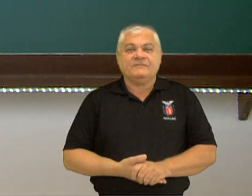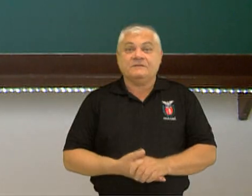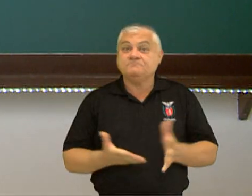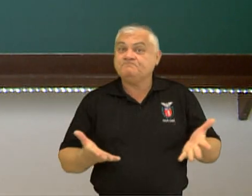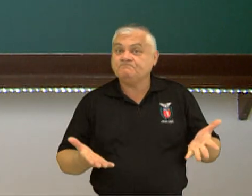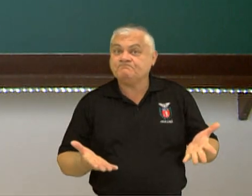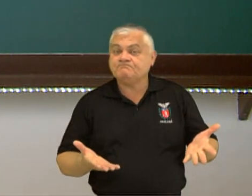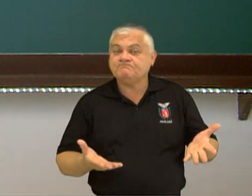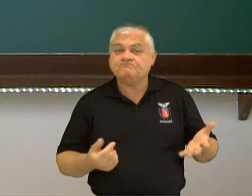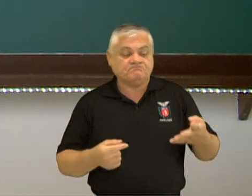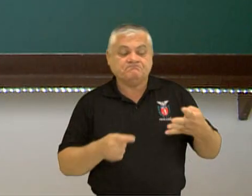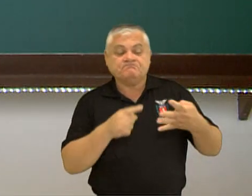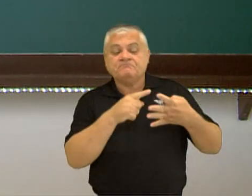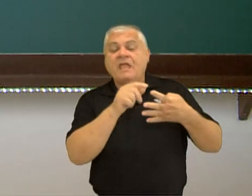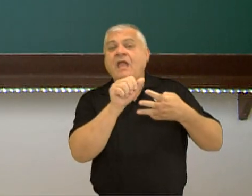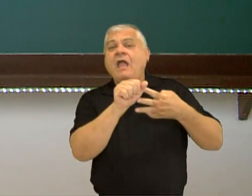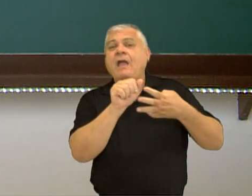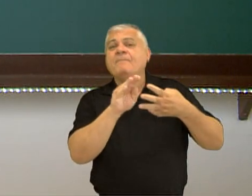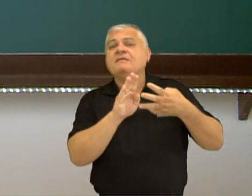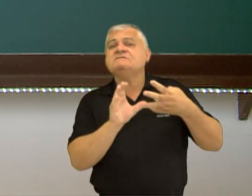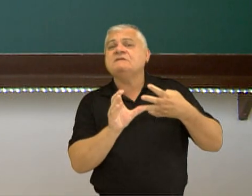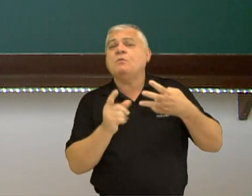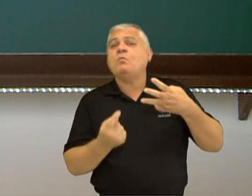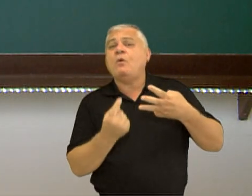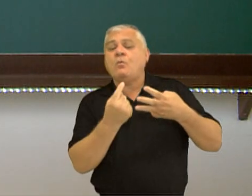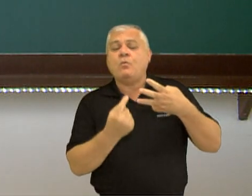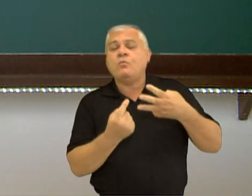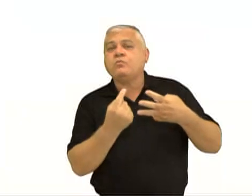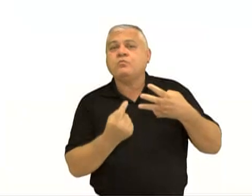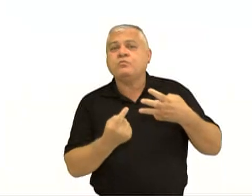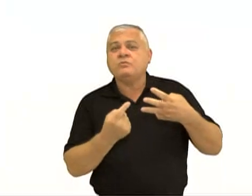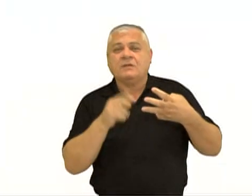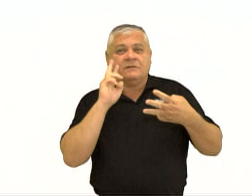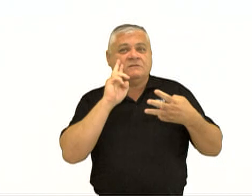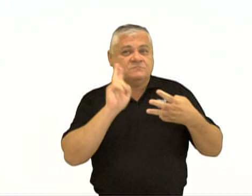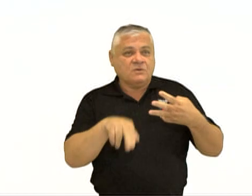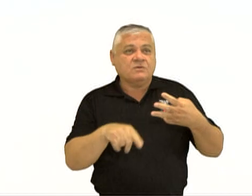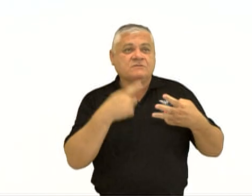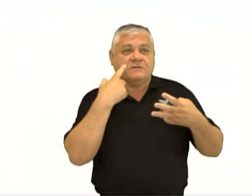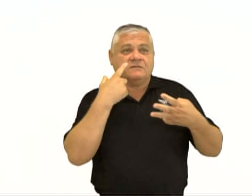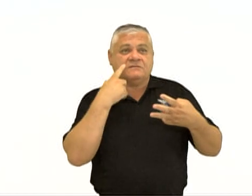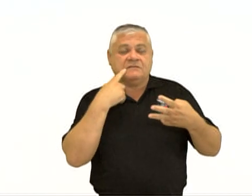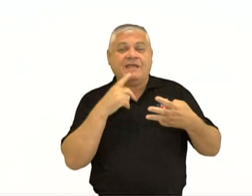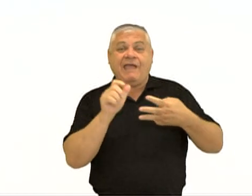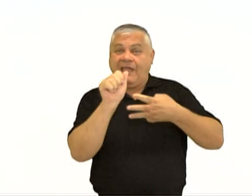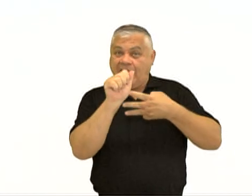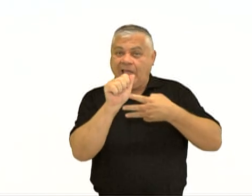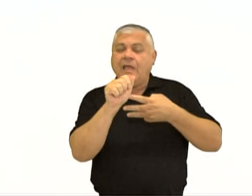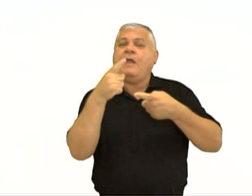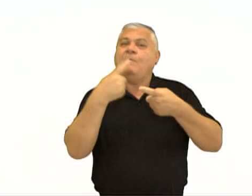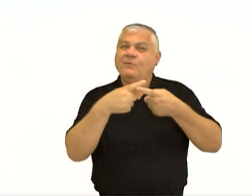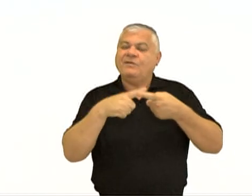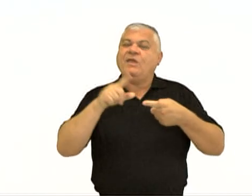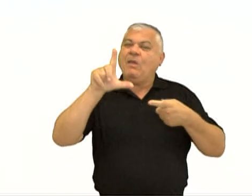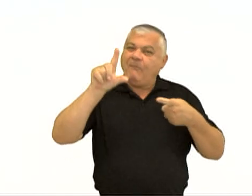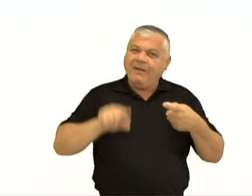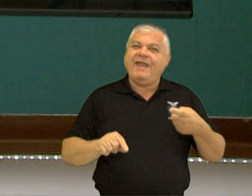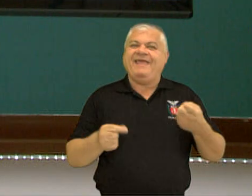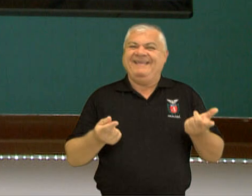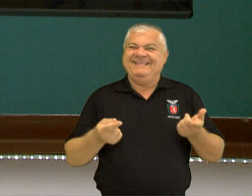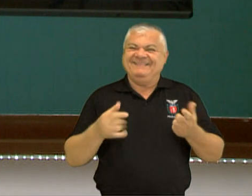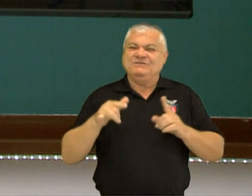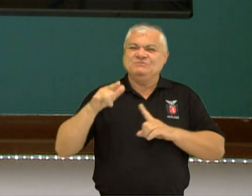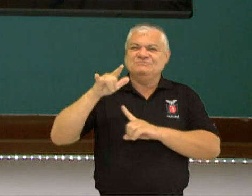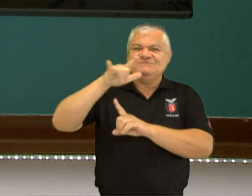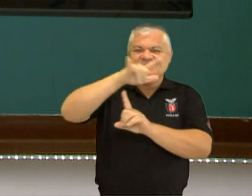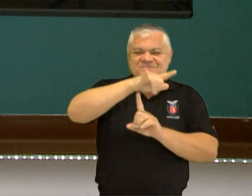Muito bem, qual a alternativa? A, B ou C? Olha lá na tela a resposta para você. Letra A são os custos. A vantagem da utilização dos drones são